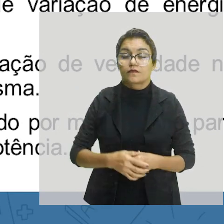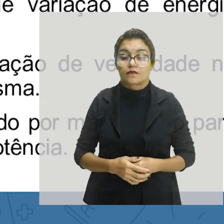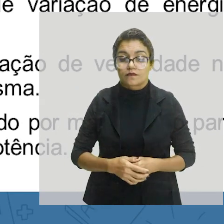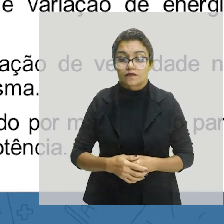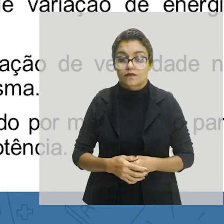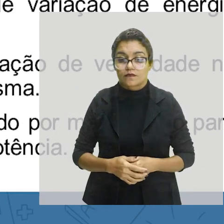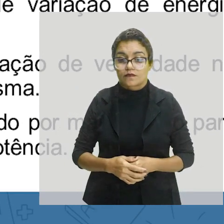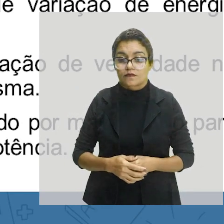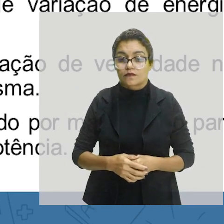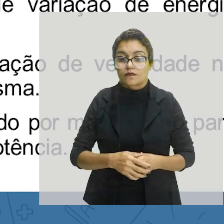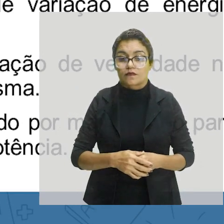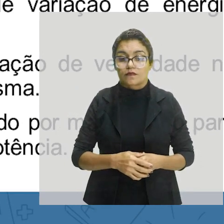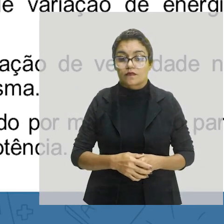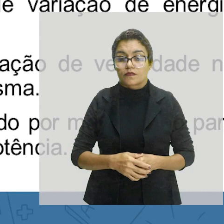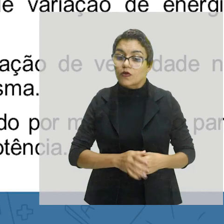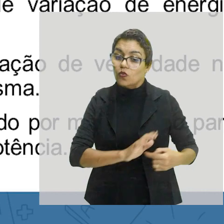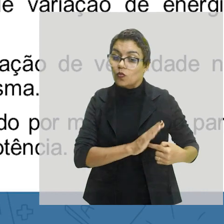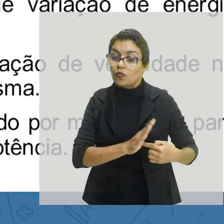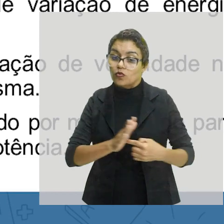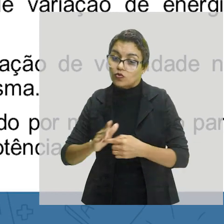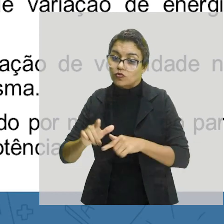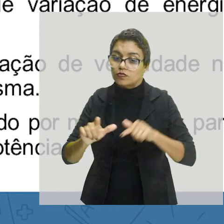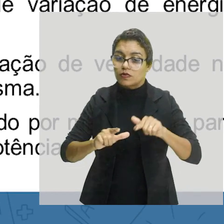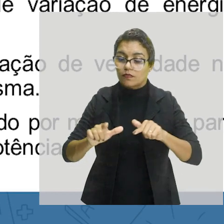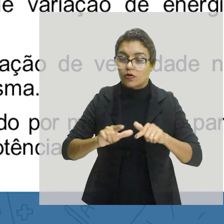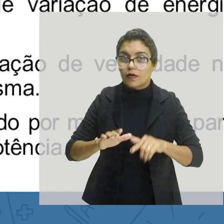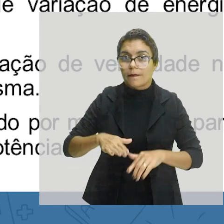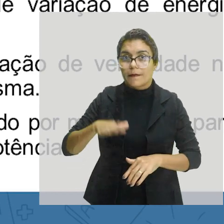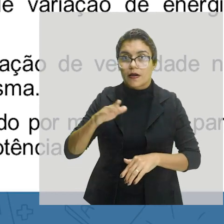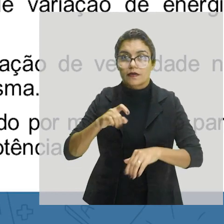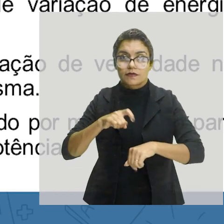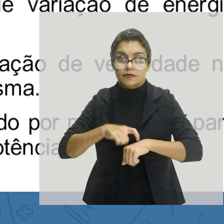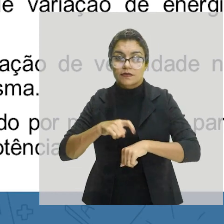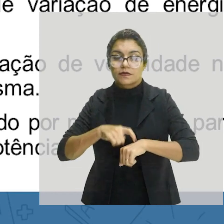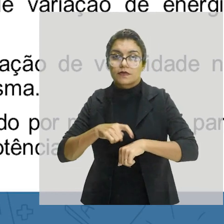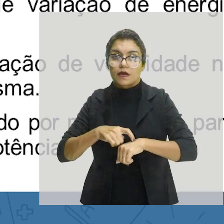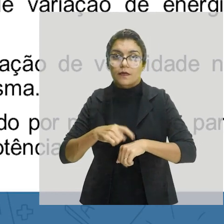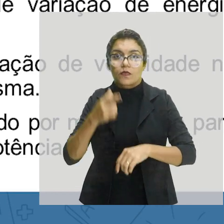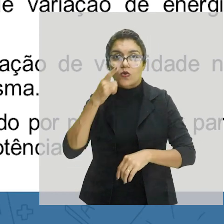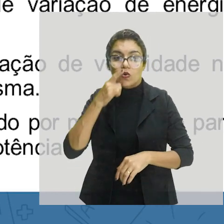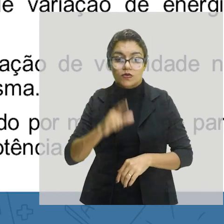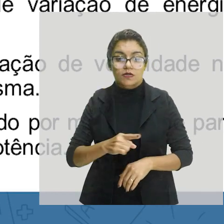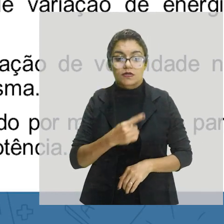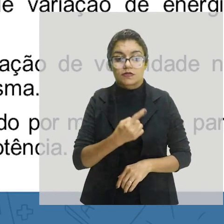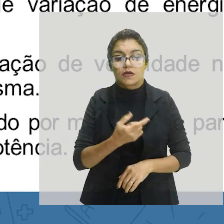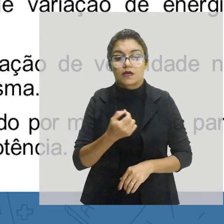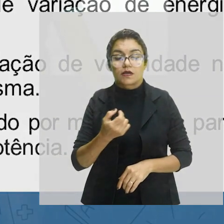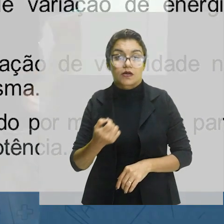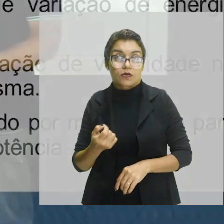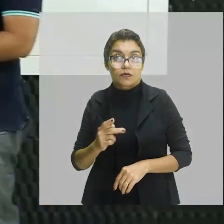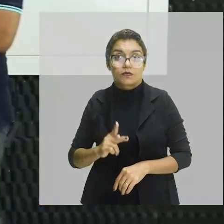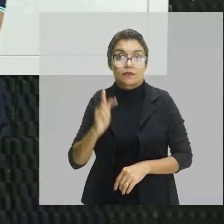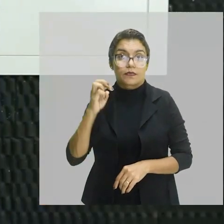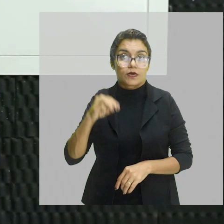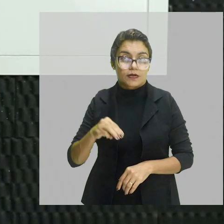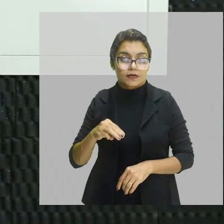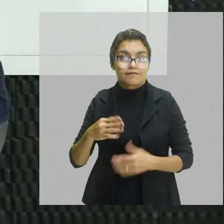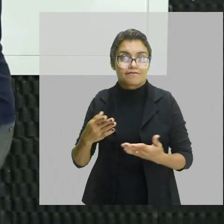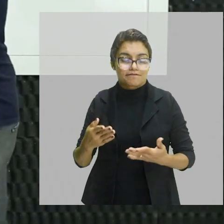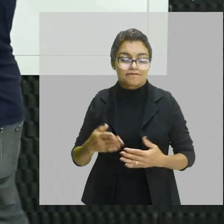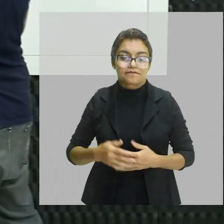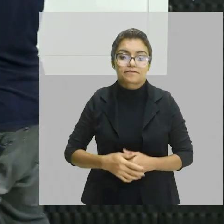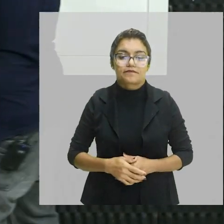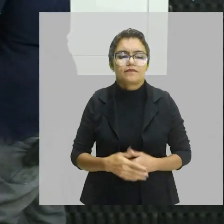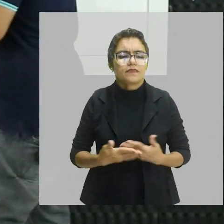a gasolina fica com o motor trabalhando por mais tempo para atingir os 100 km por hora. Então, esta é que desenvolve maior potência.